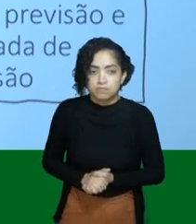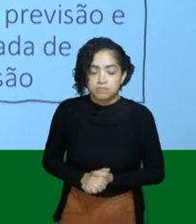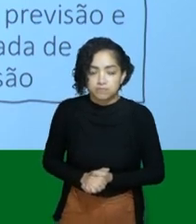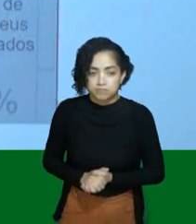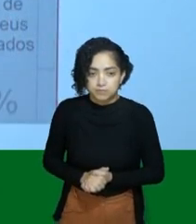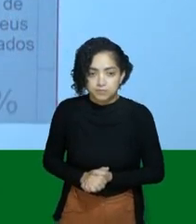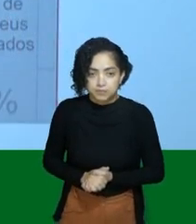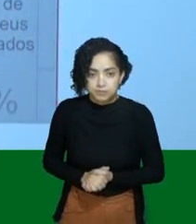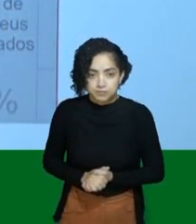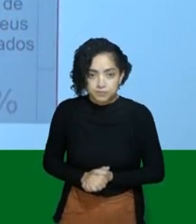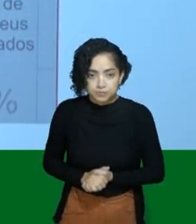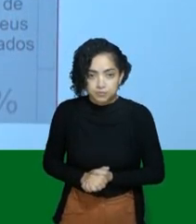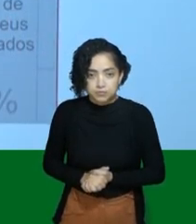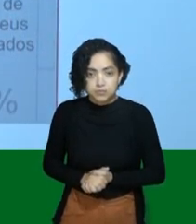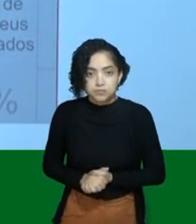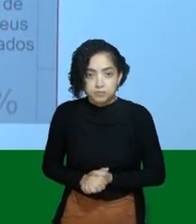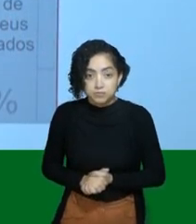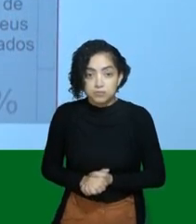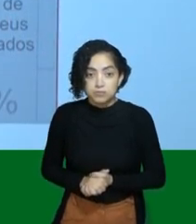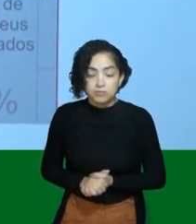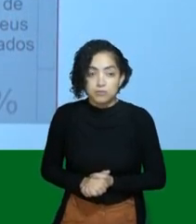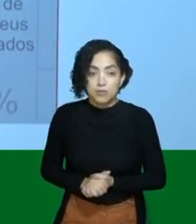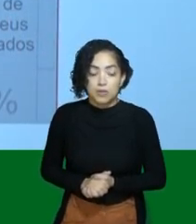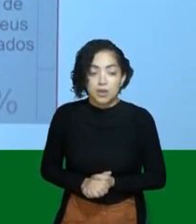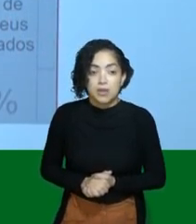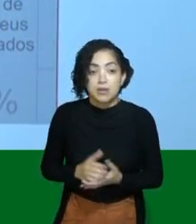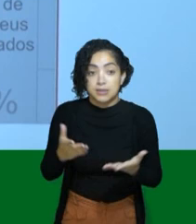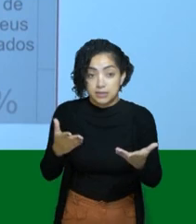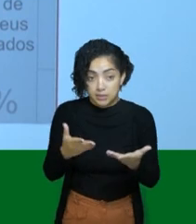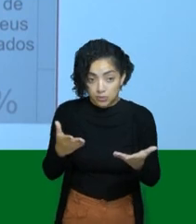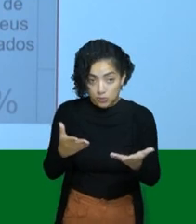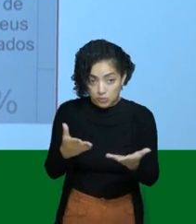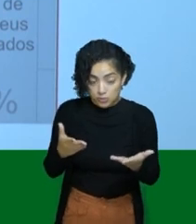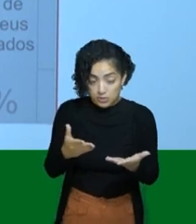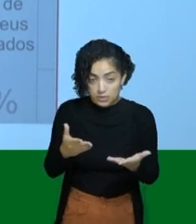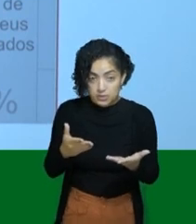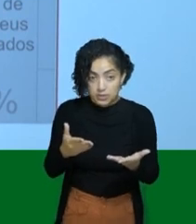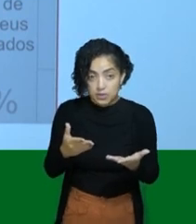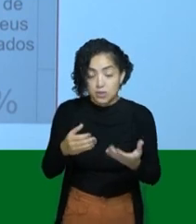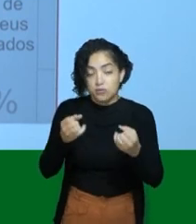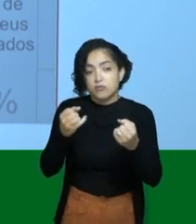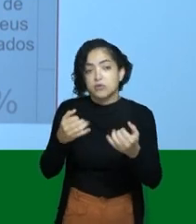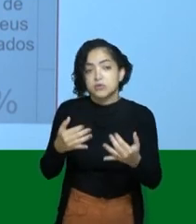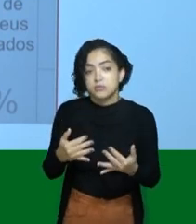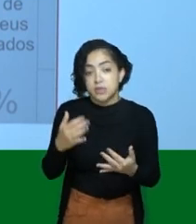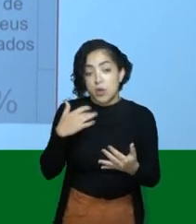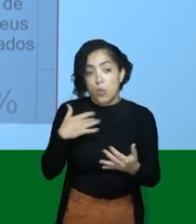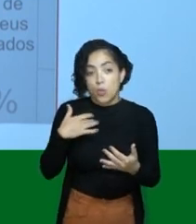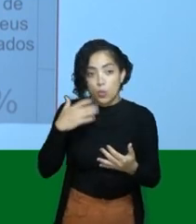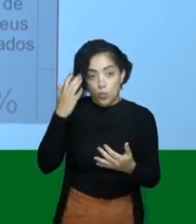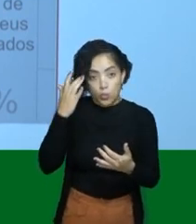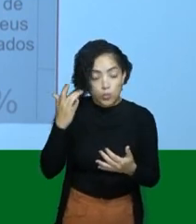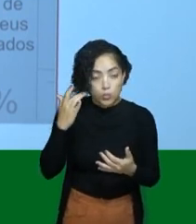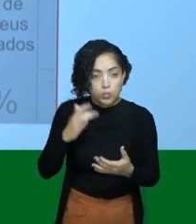já estou acabando, tá, gente? E aí, assim, agora eu vou, né, falar o que eu acho.